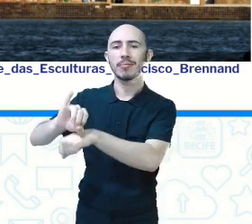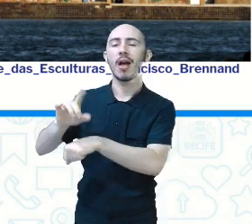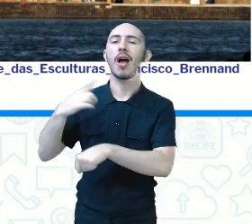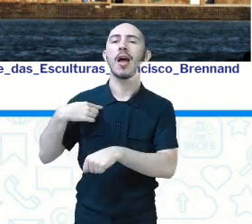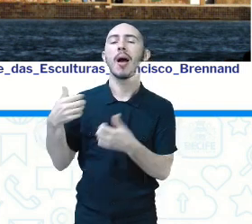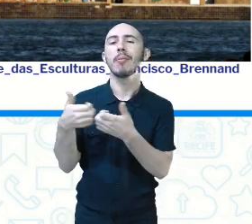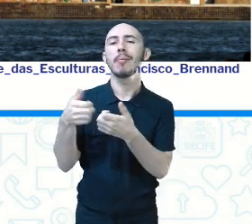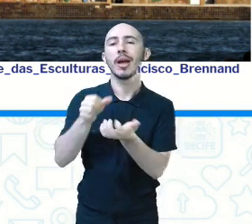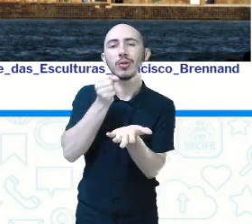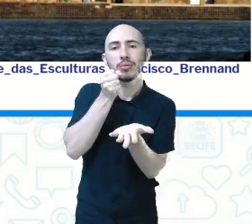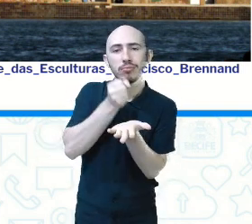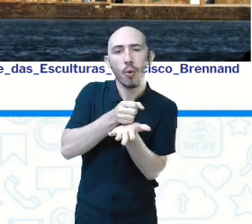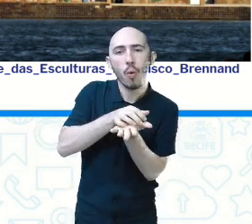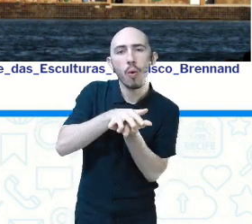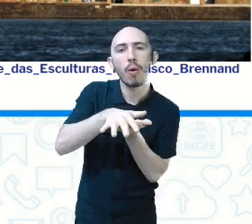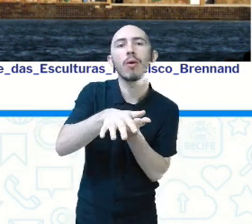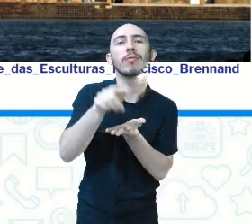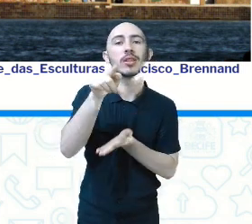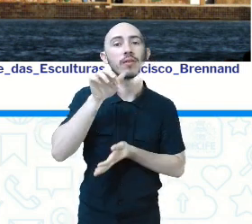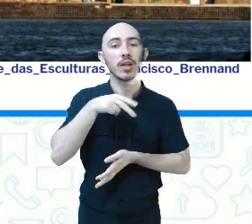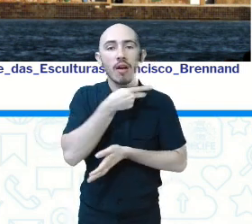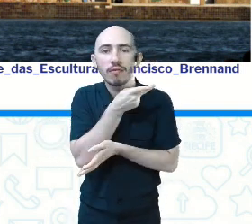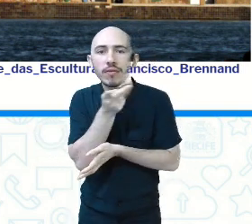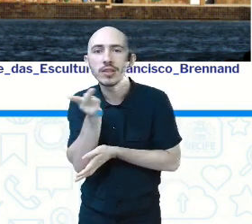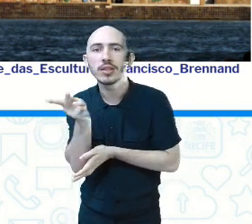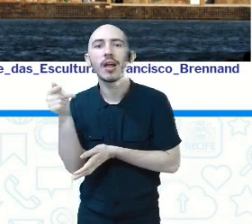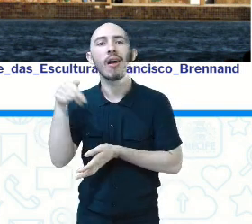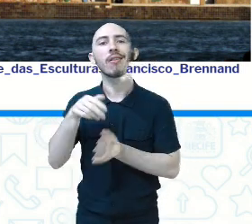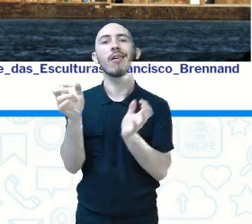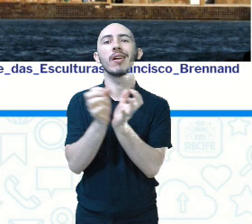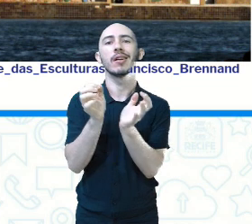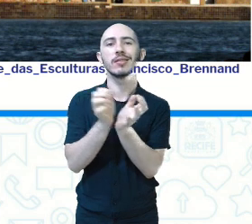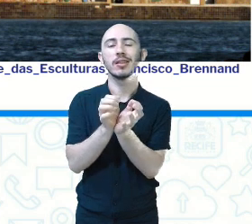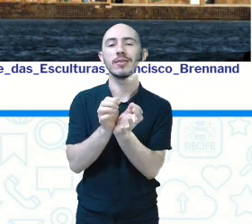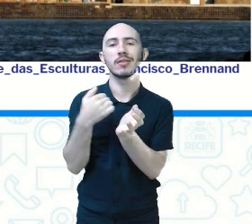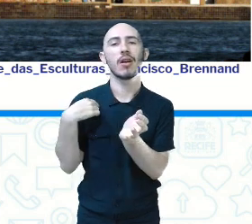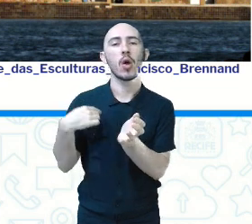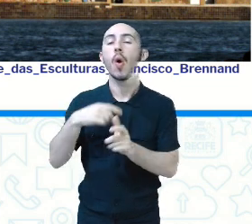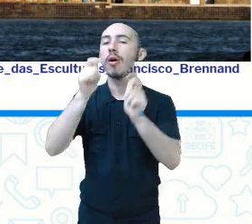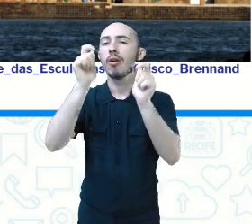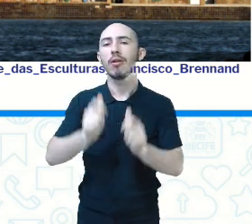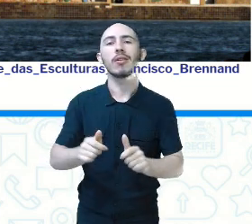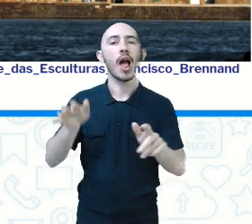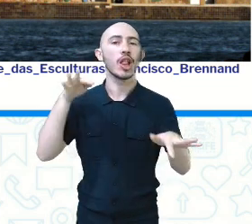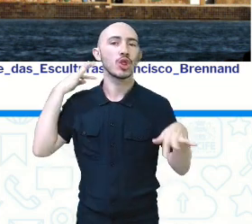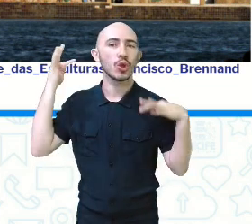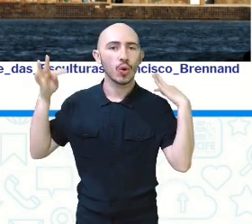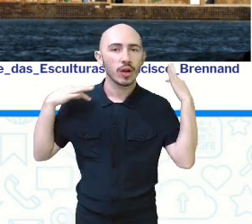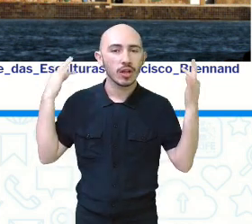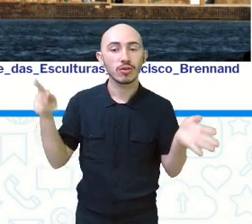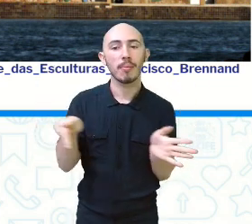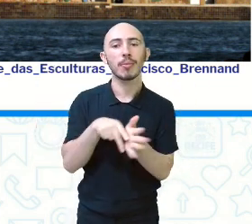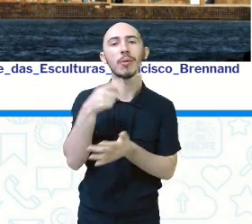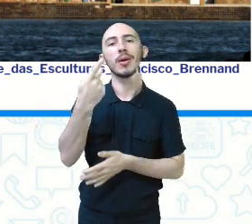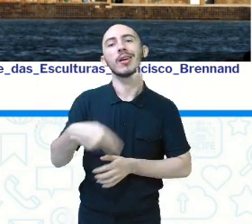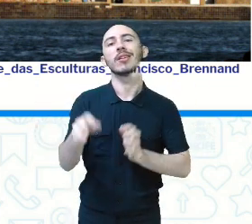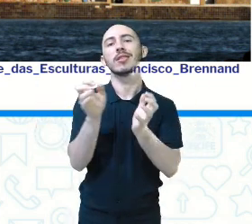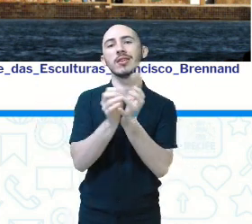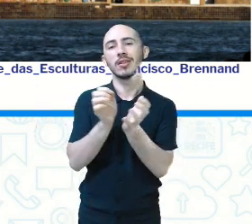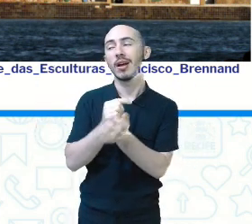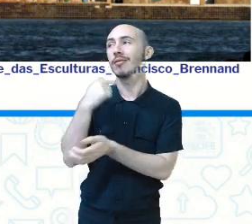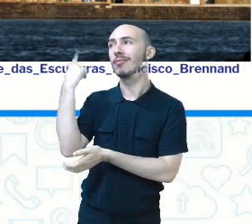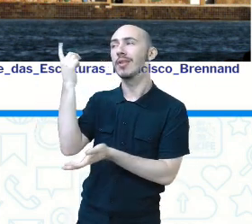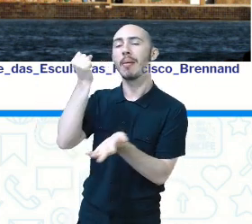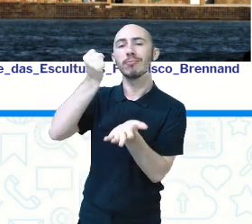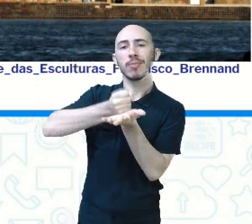Praça do Marco Zero. Então, quem visitar o Recife, um dos pontos turísticos da nossa cidade, o Recife Antigo, Praça do